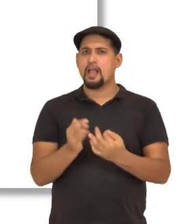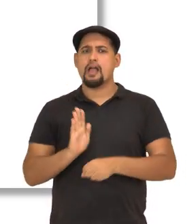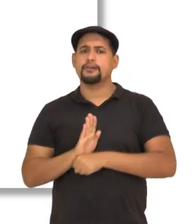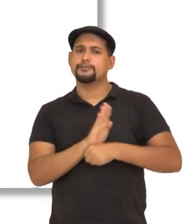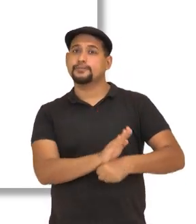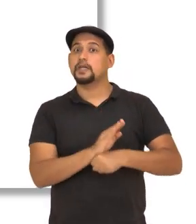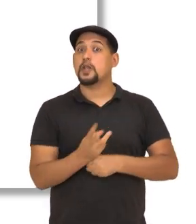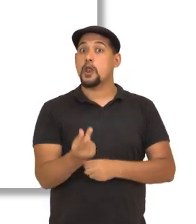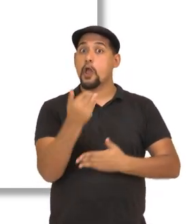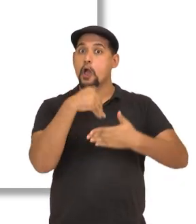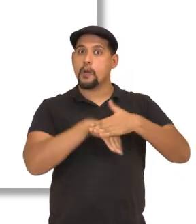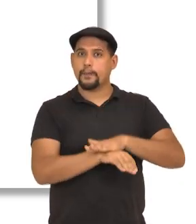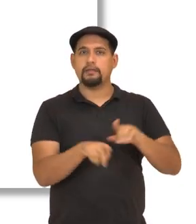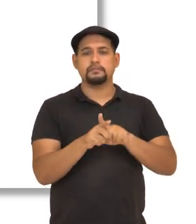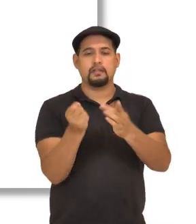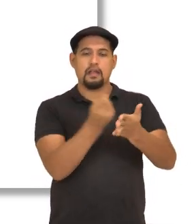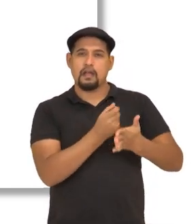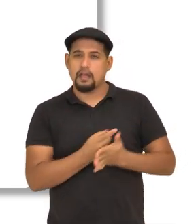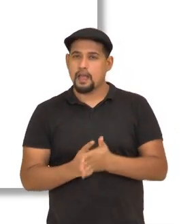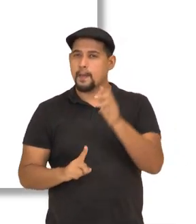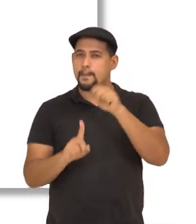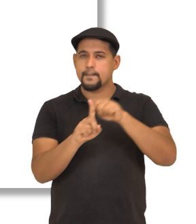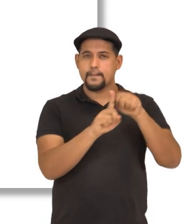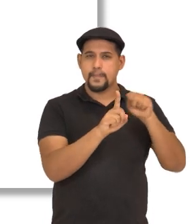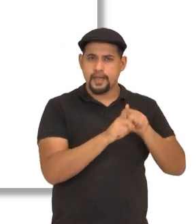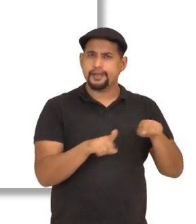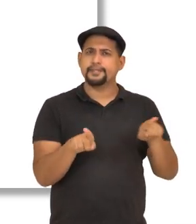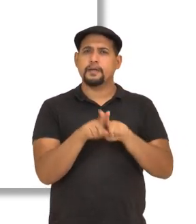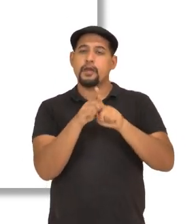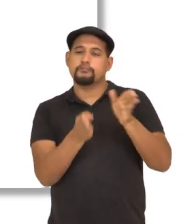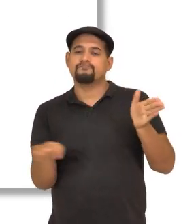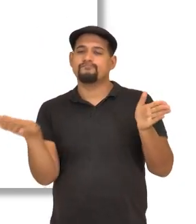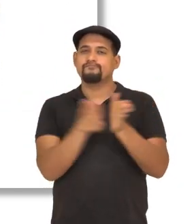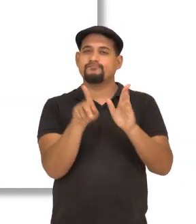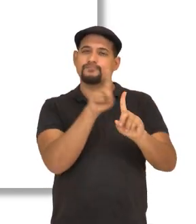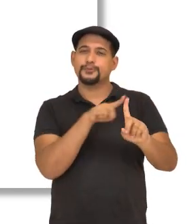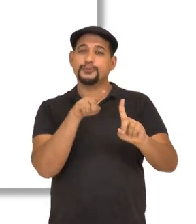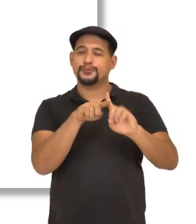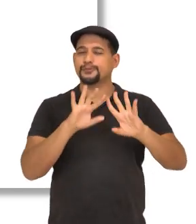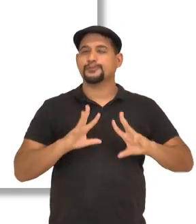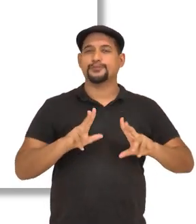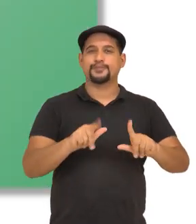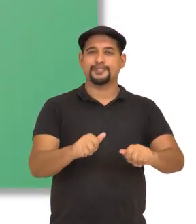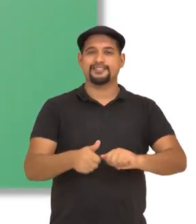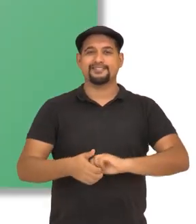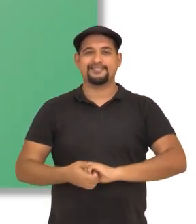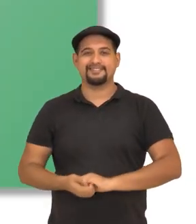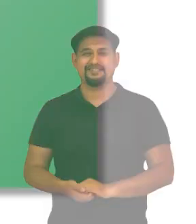ajudando a economizar nas despesas mensais e a atingir o objetivo de todos.